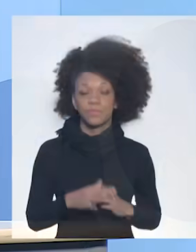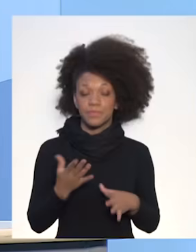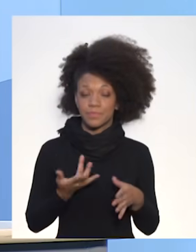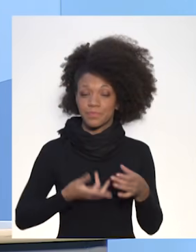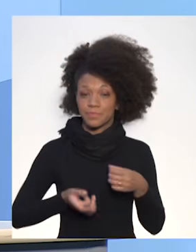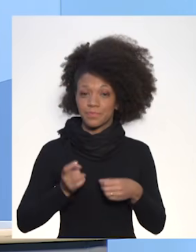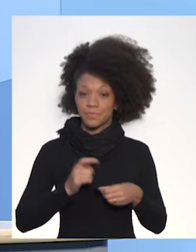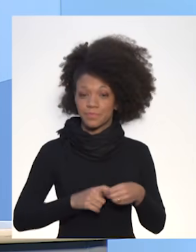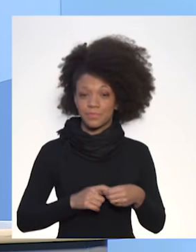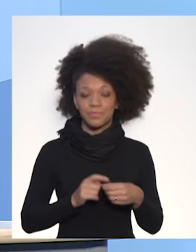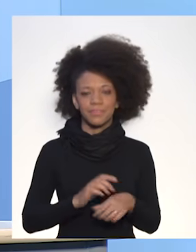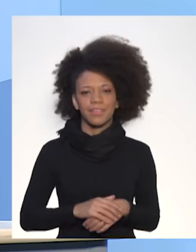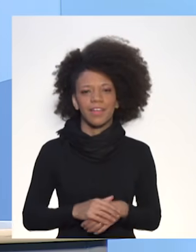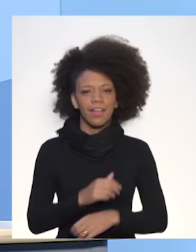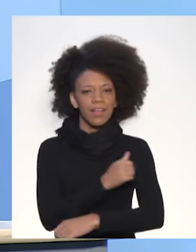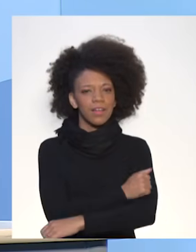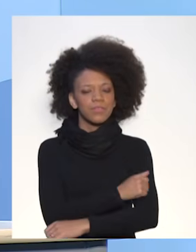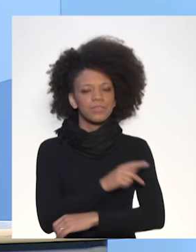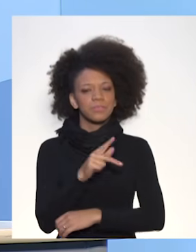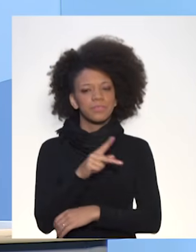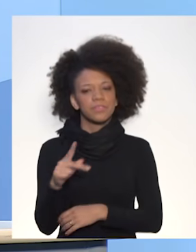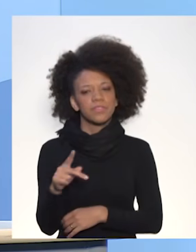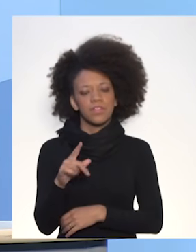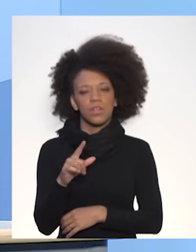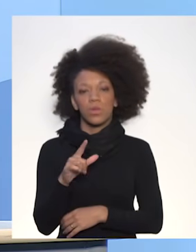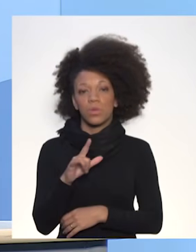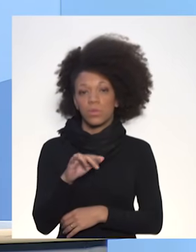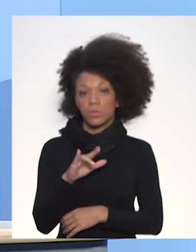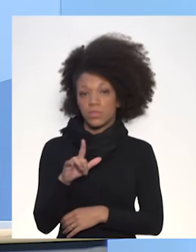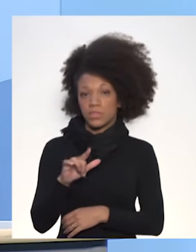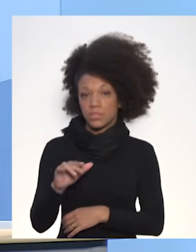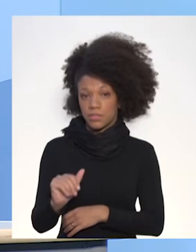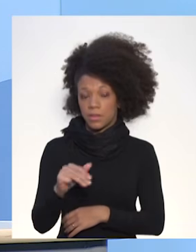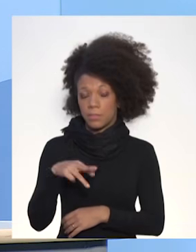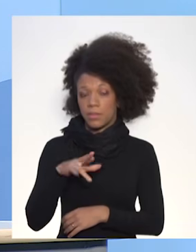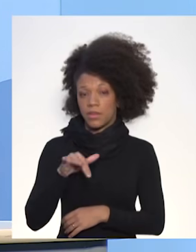Retornamos aqui, Tony, os alunos da professora Luzia Maria, tá?